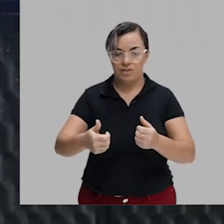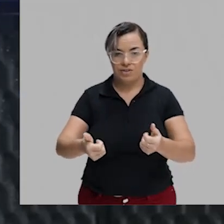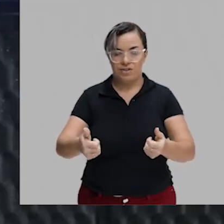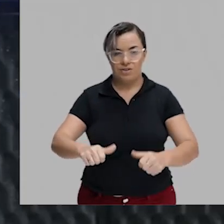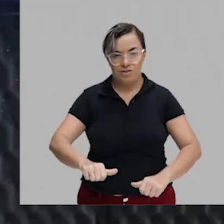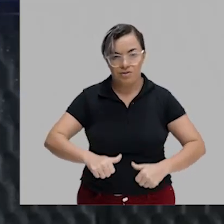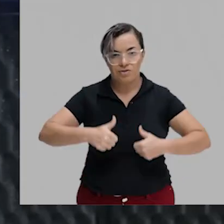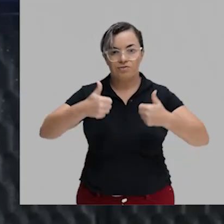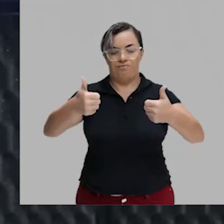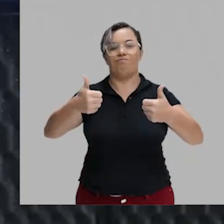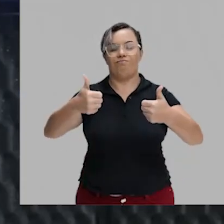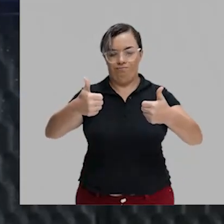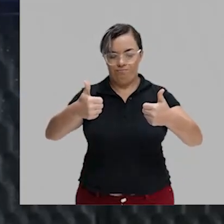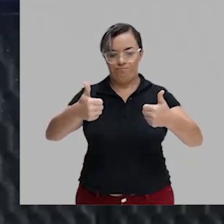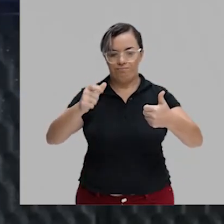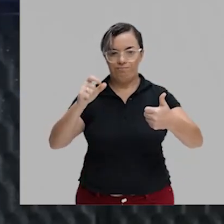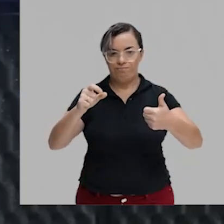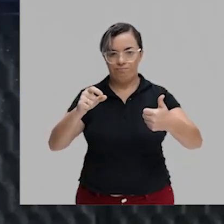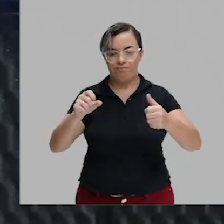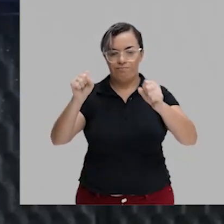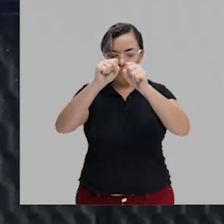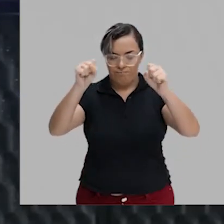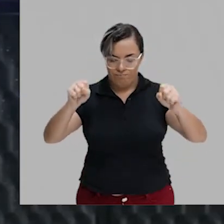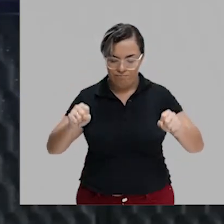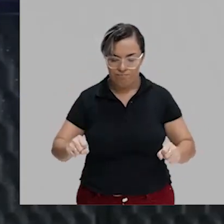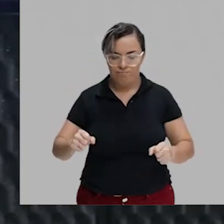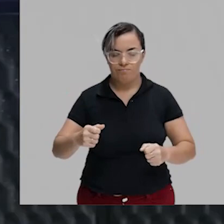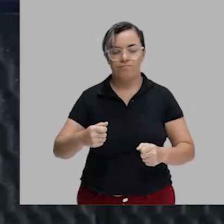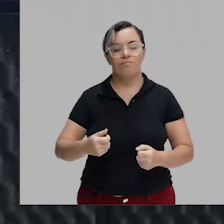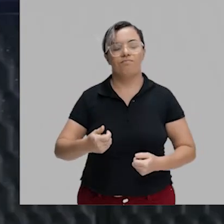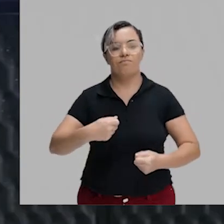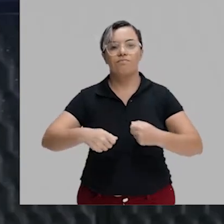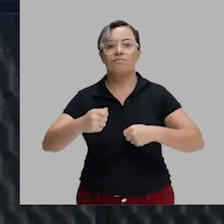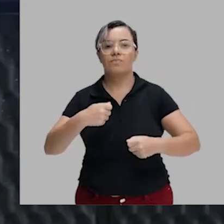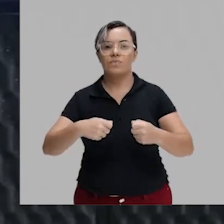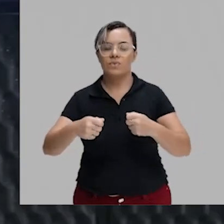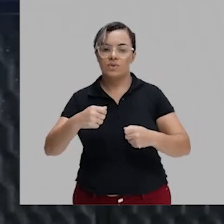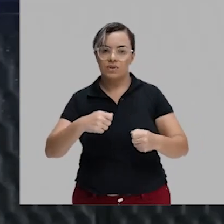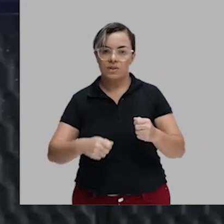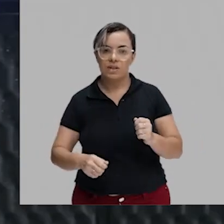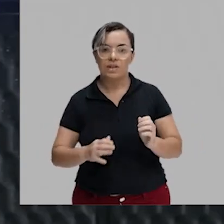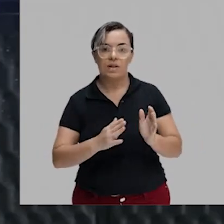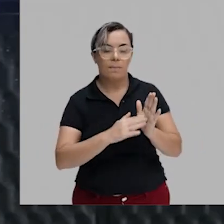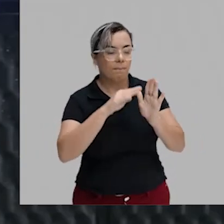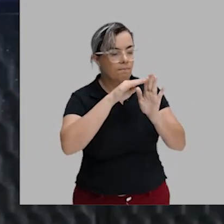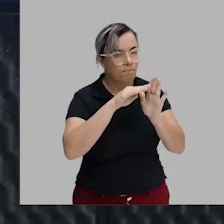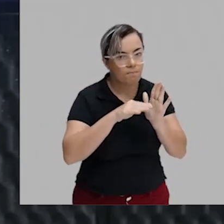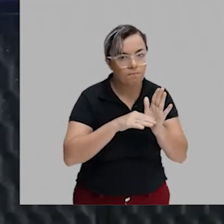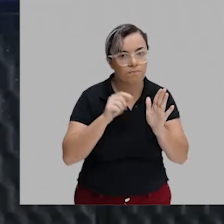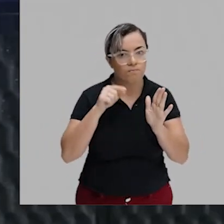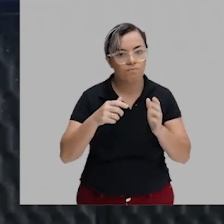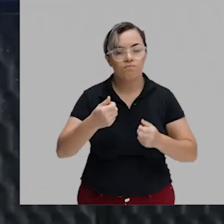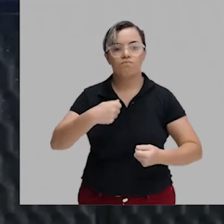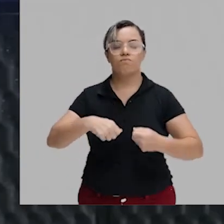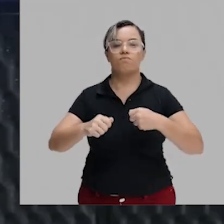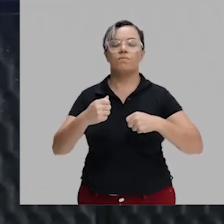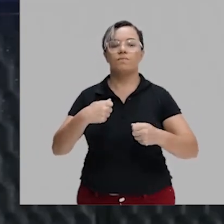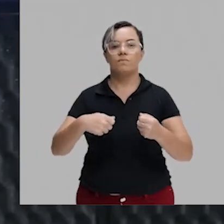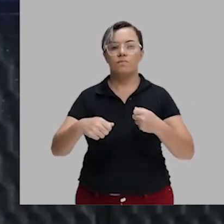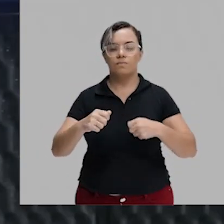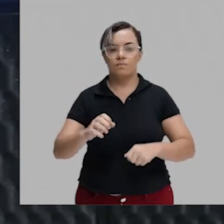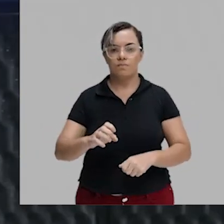O mercantilismo ele vai colocar em prática essa medida econômica. Ou seja, os